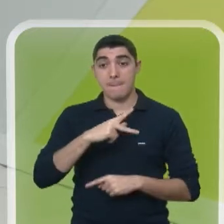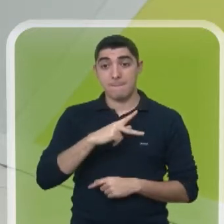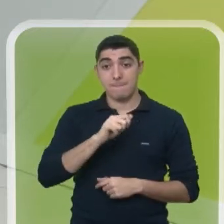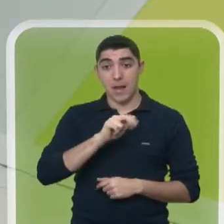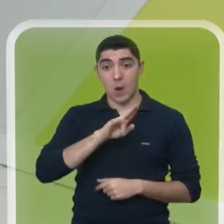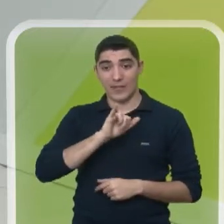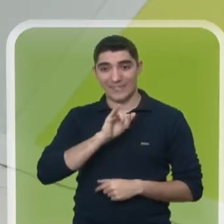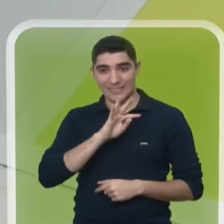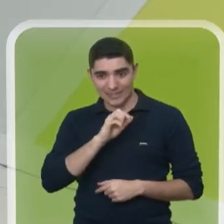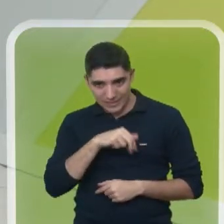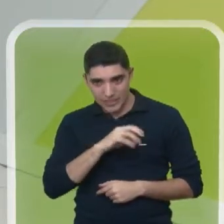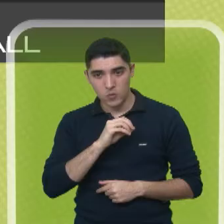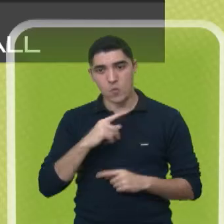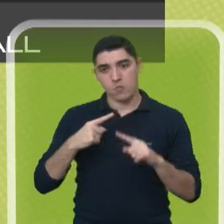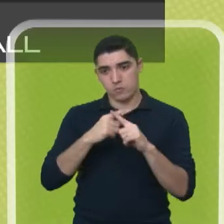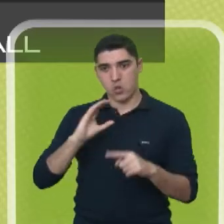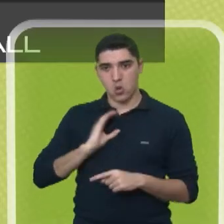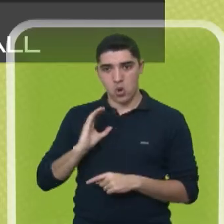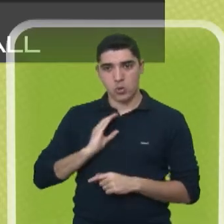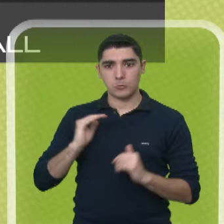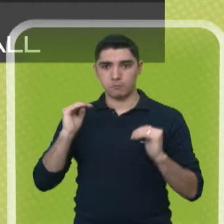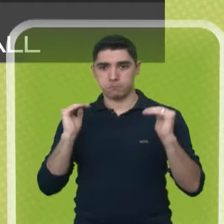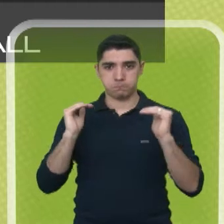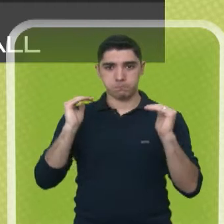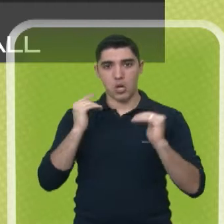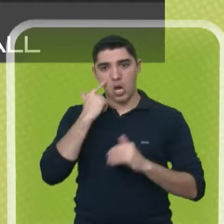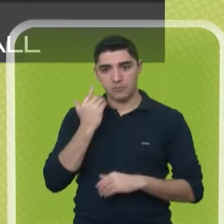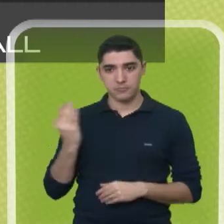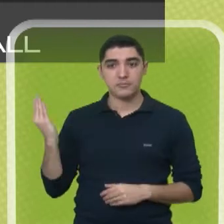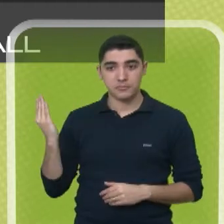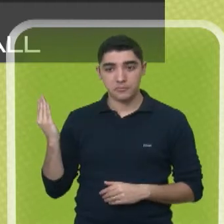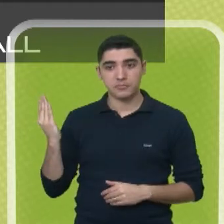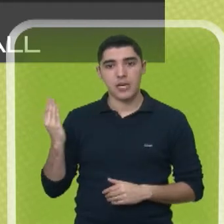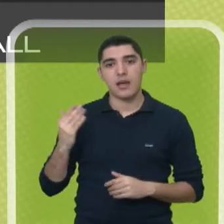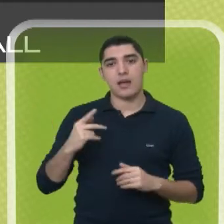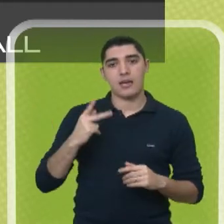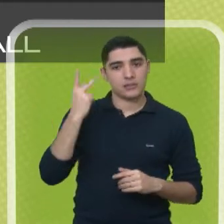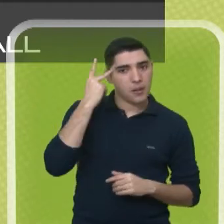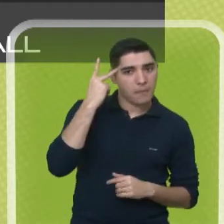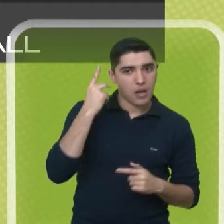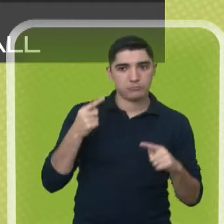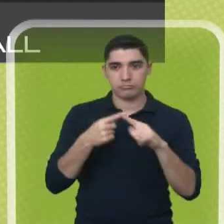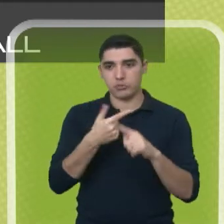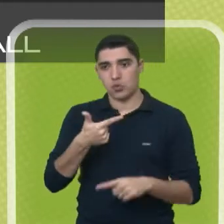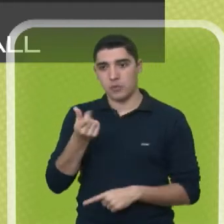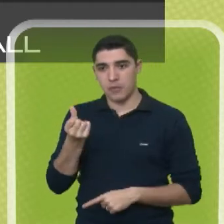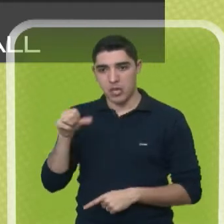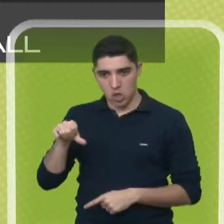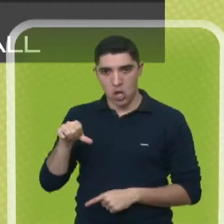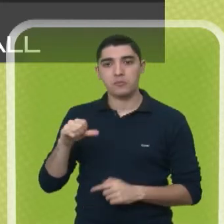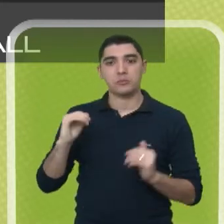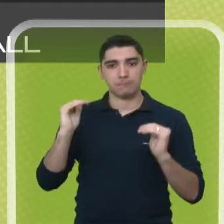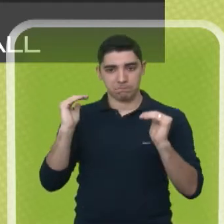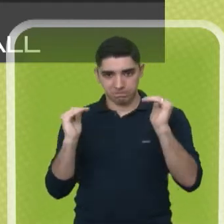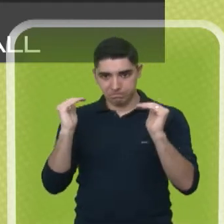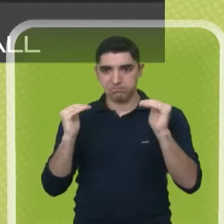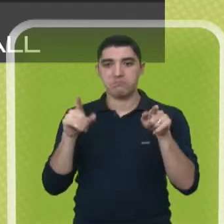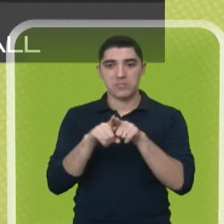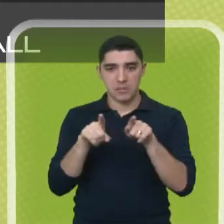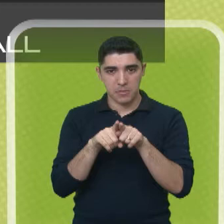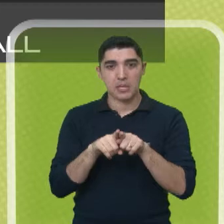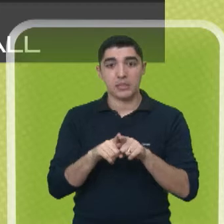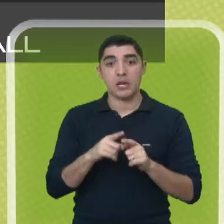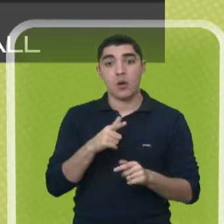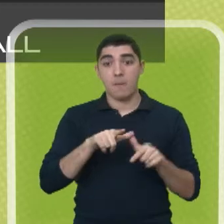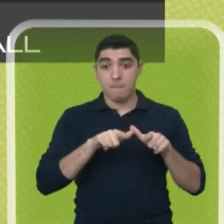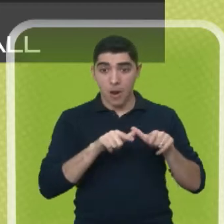equilibrado também, 97-15 em que pese aí 16 pontos de vantagem. São Paulo e Pinheiros, aí bastante equilíbrio, né? O clássico paulista ali, Bauru e Rio